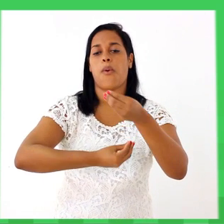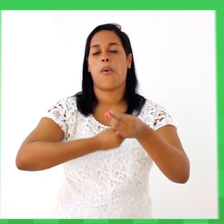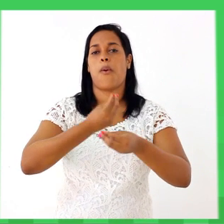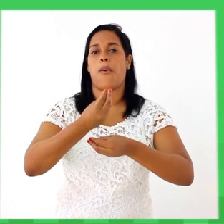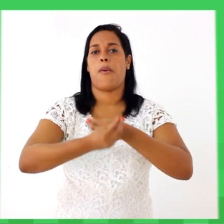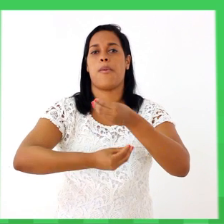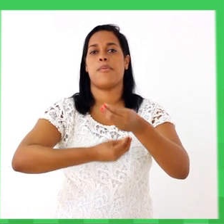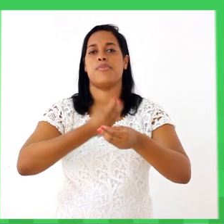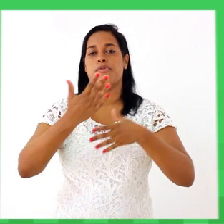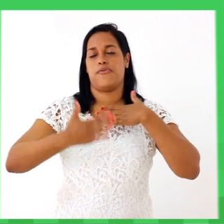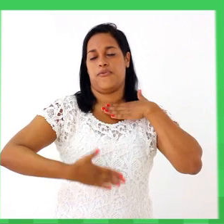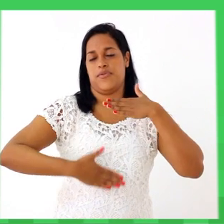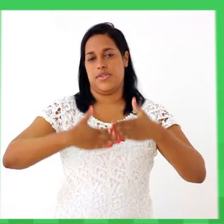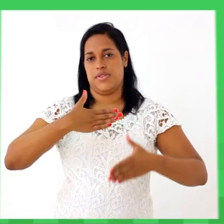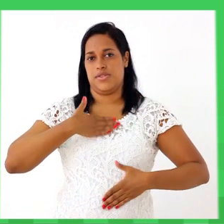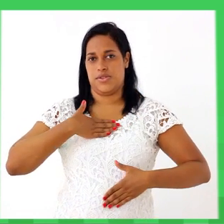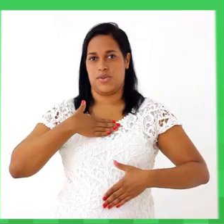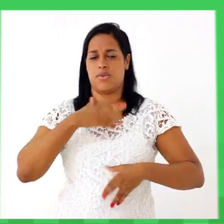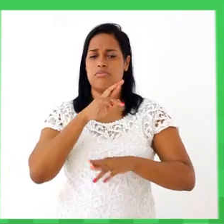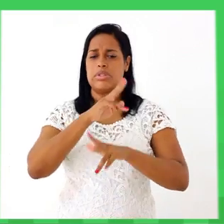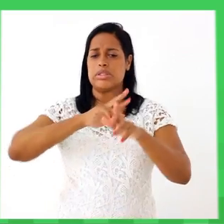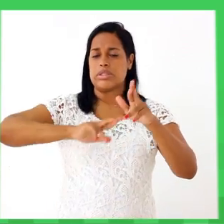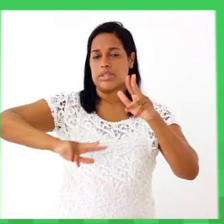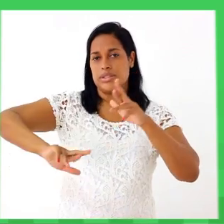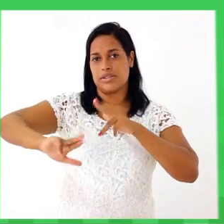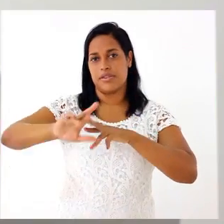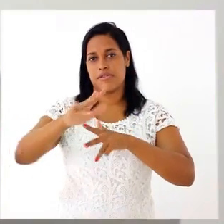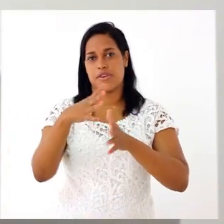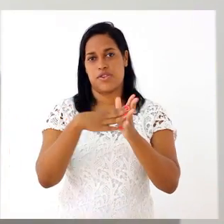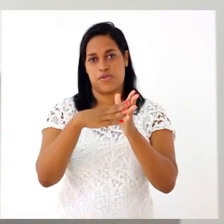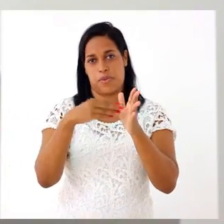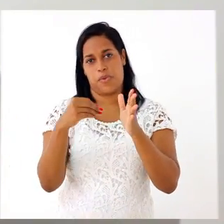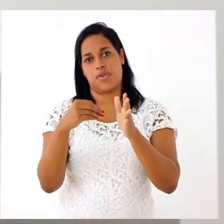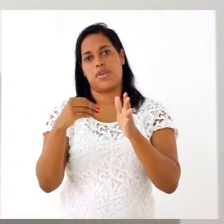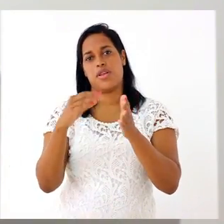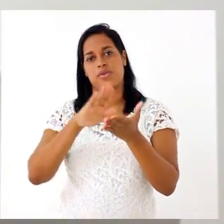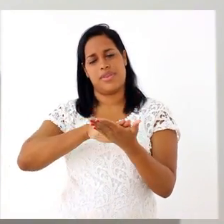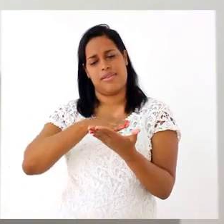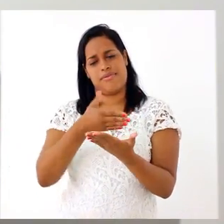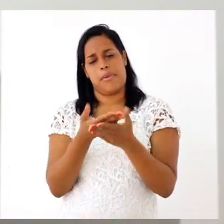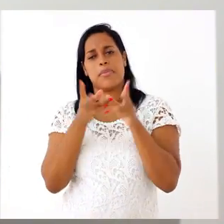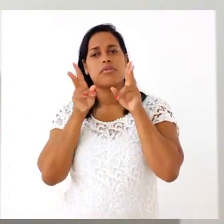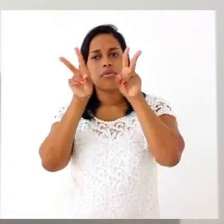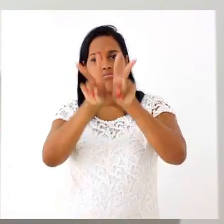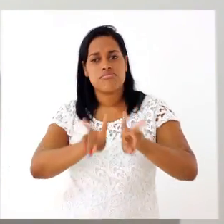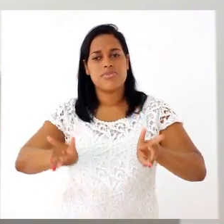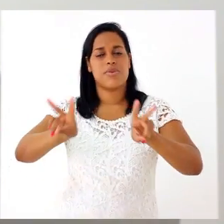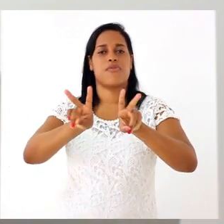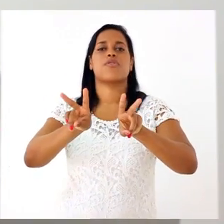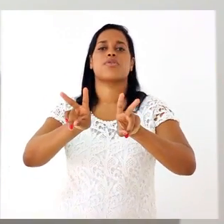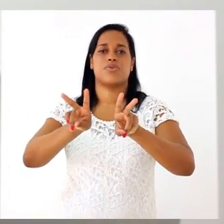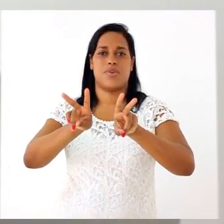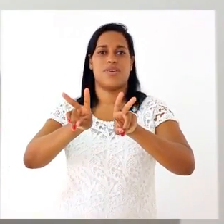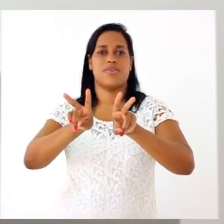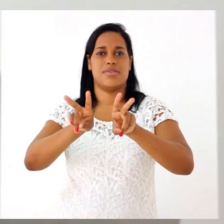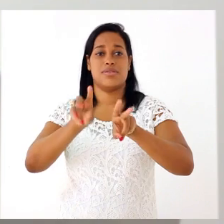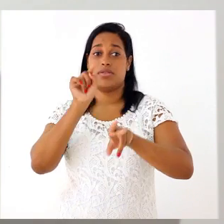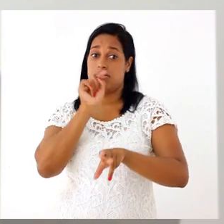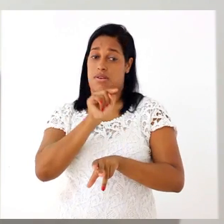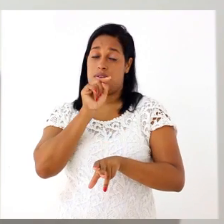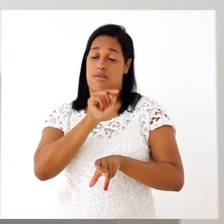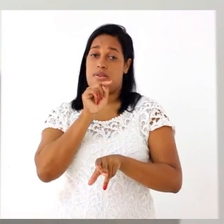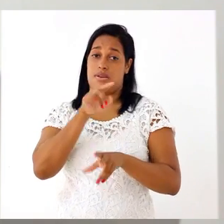abaixo o nível físico. Então são diferentes formas de modelar, de visualizar esse mini-mundo,